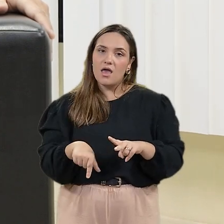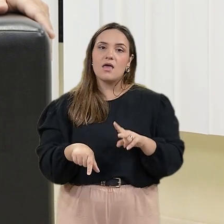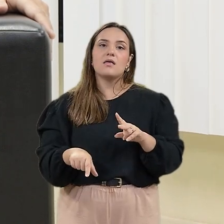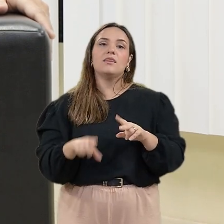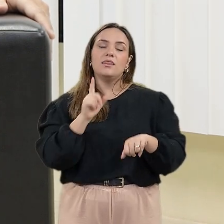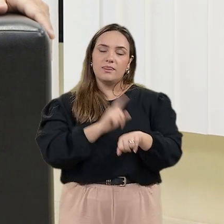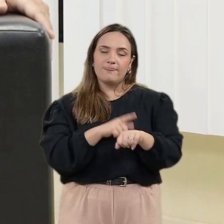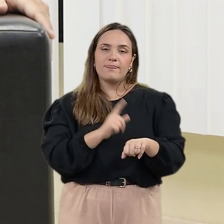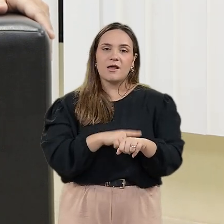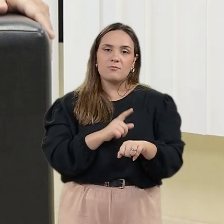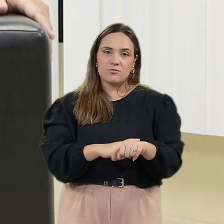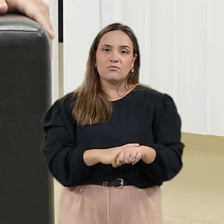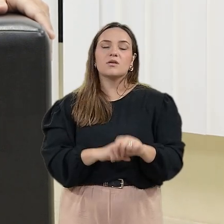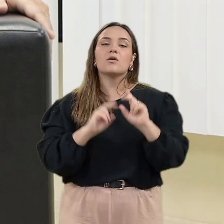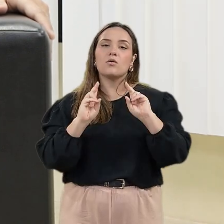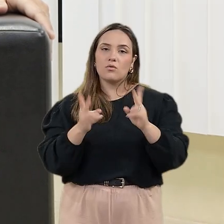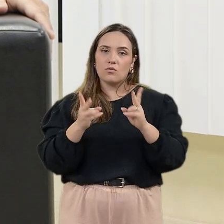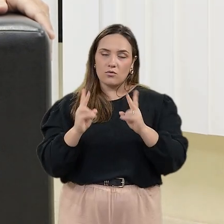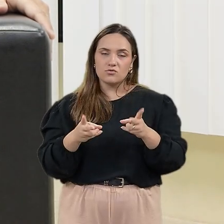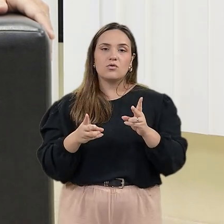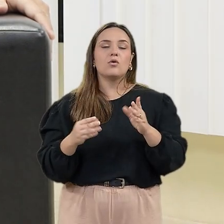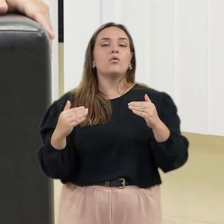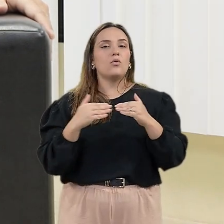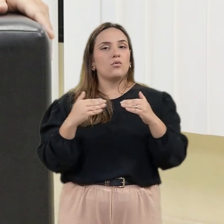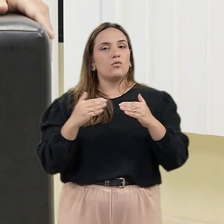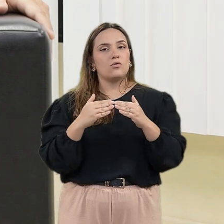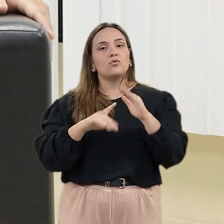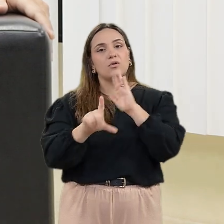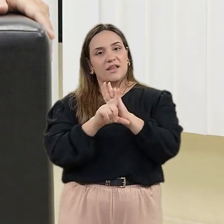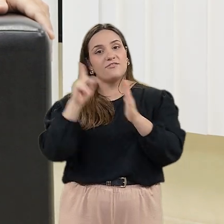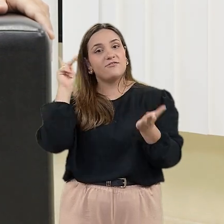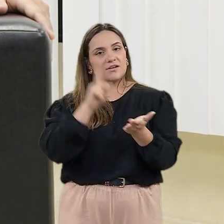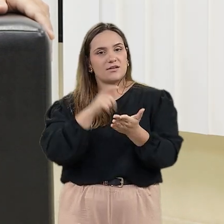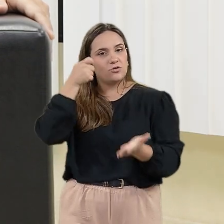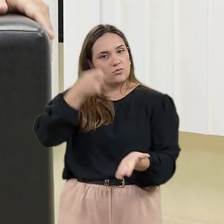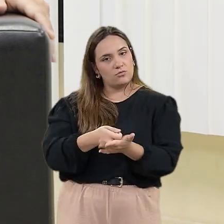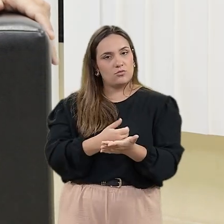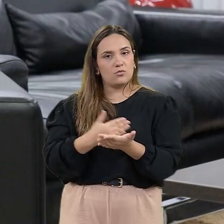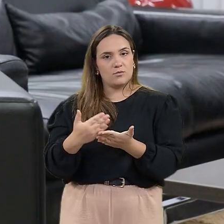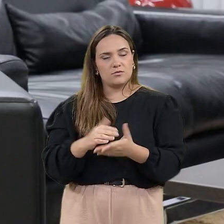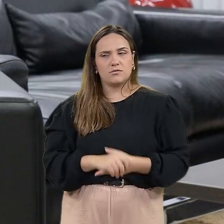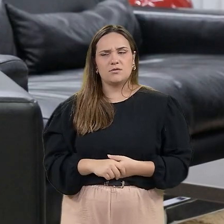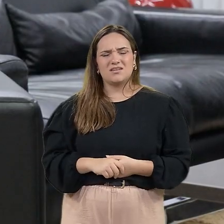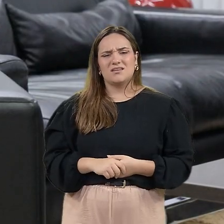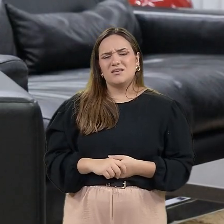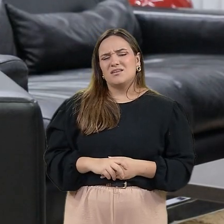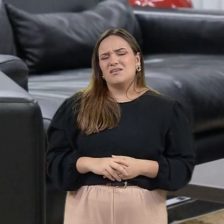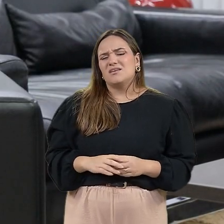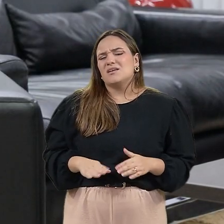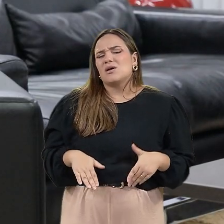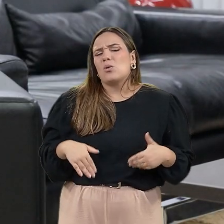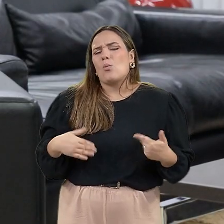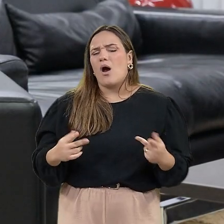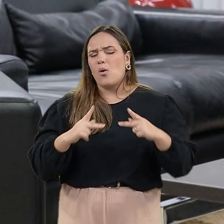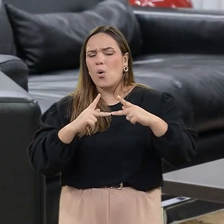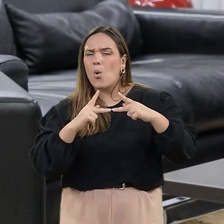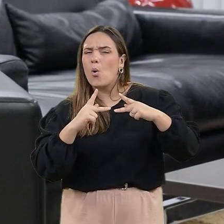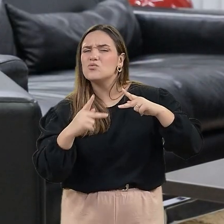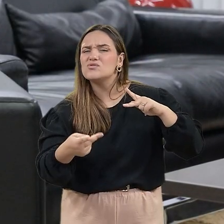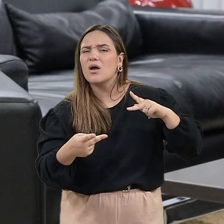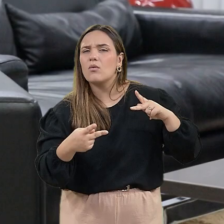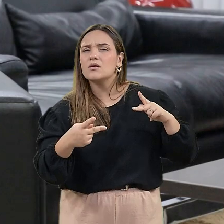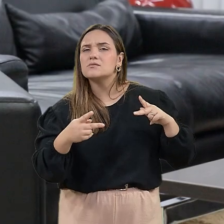sancionada na Lei 14.994. Então, 20 a 40 anos. E quais os efeitos, dessa